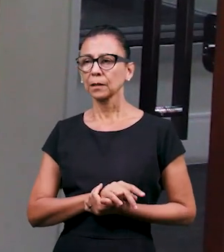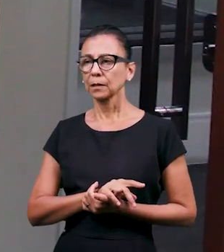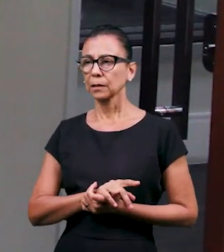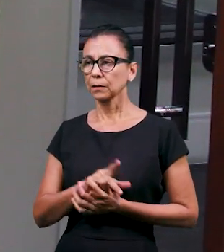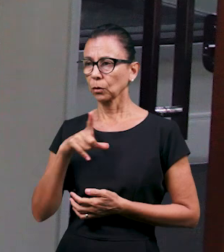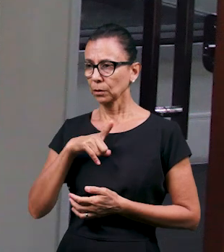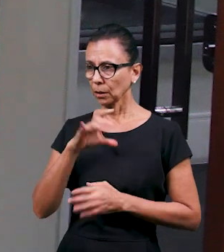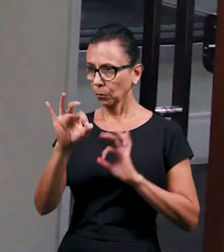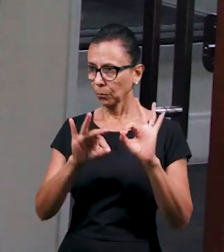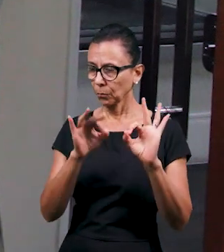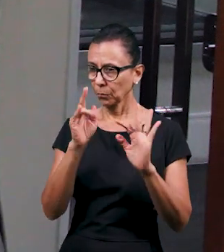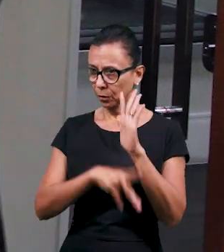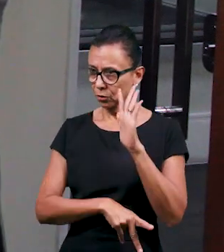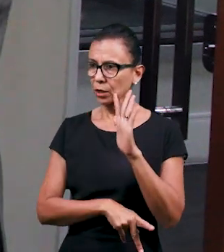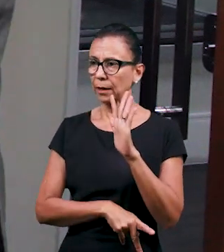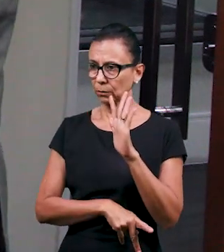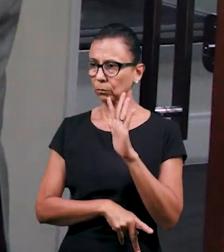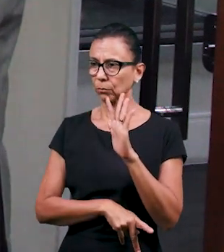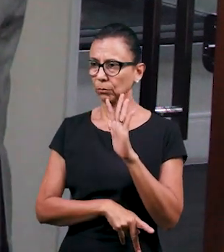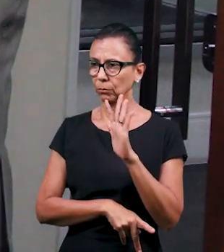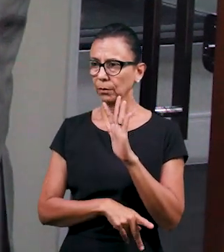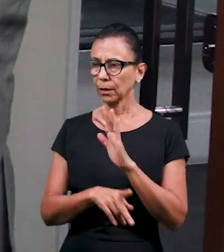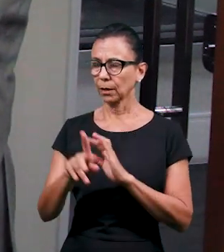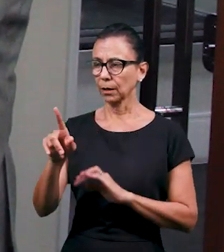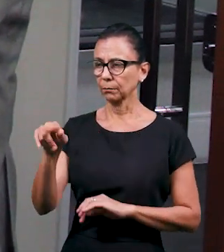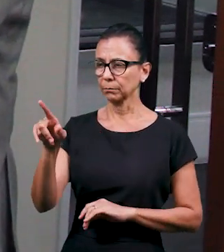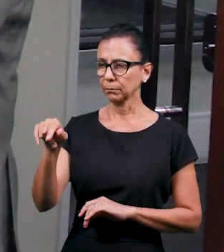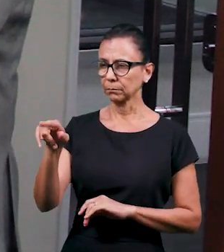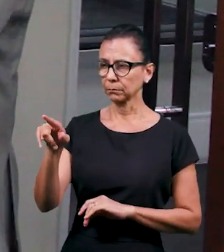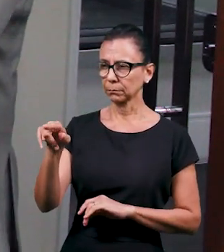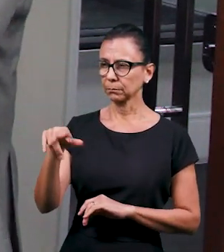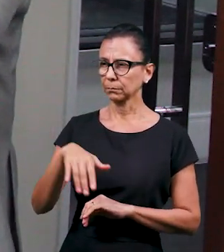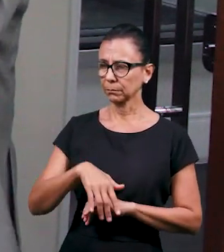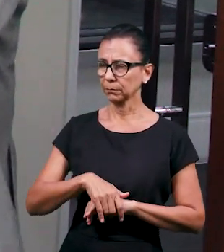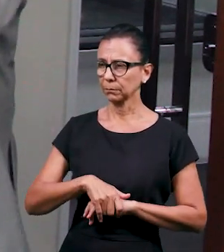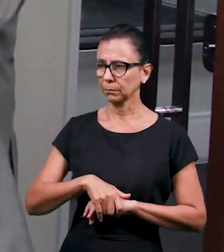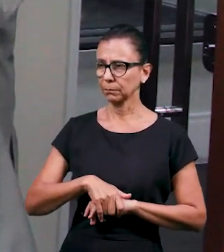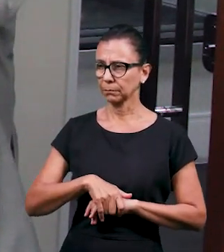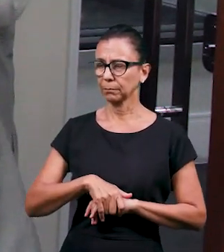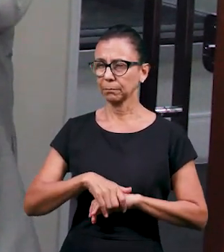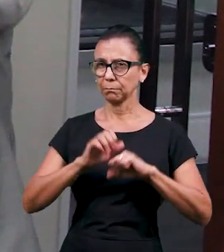a irmã já está falando que há um projeto, Sim. Para